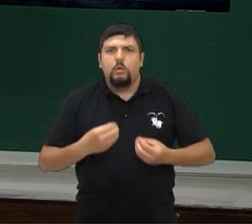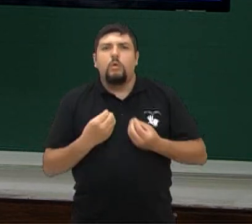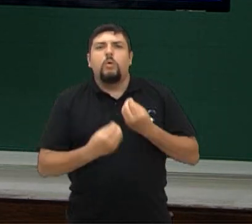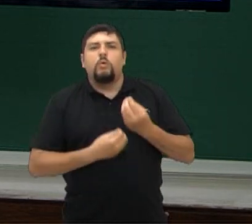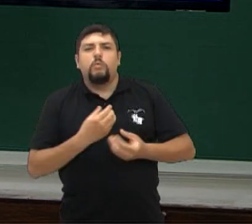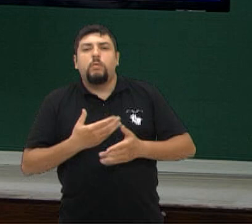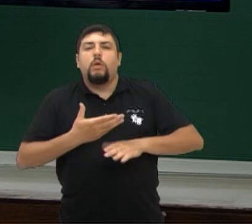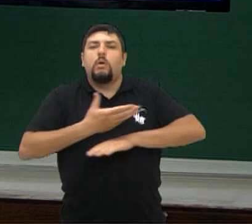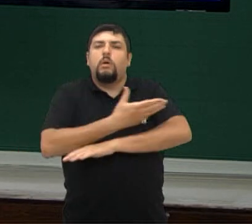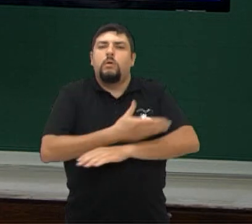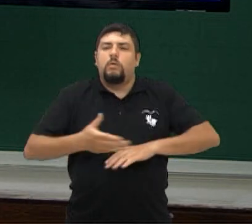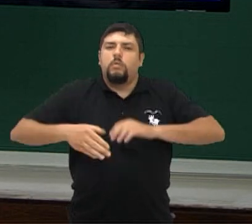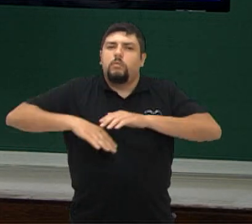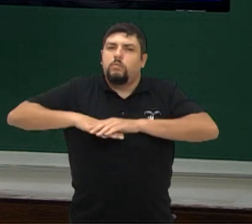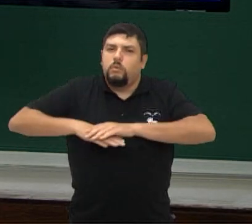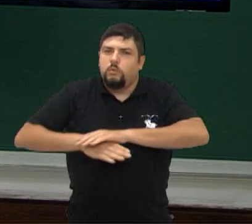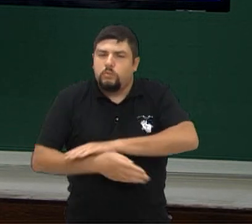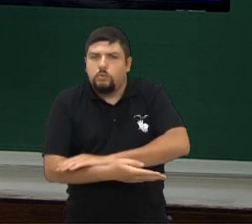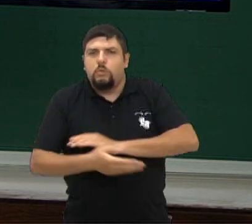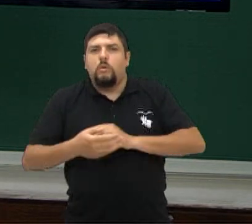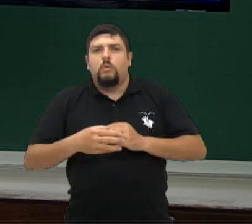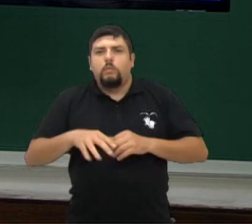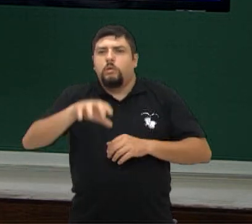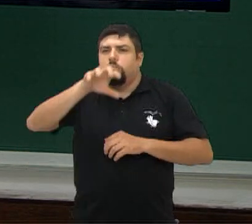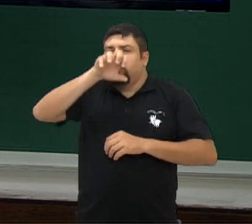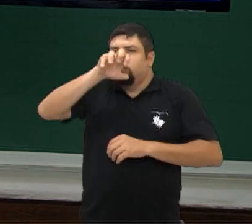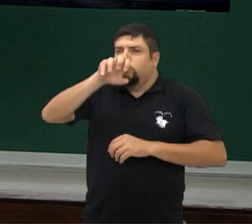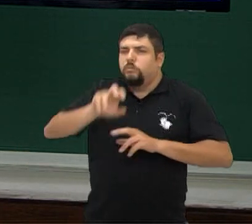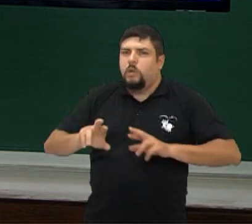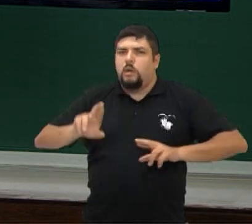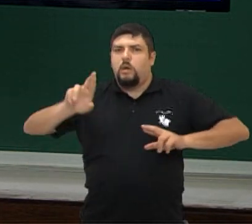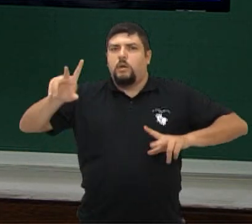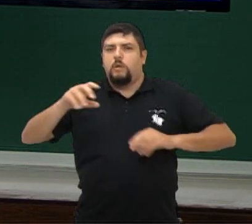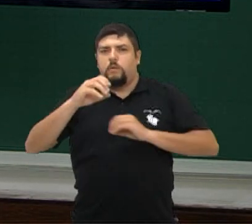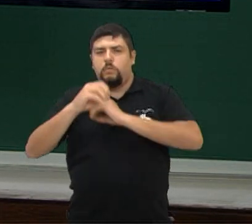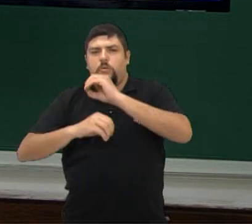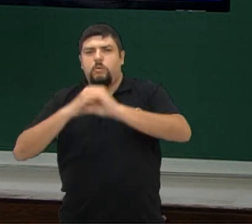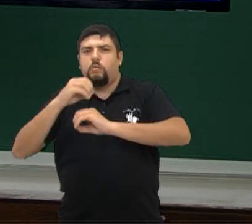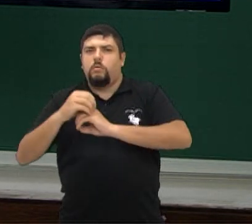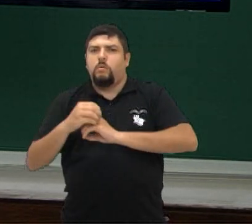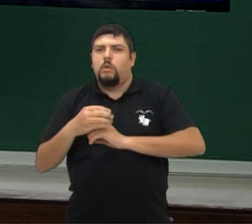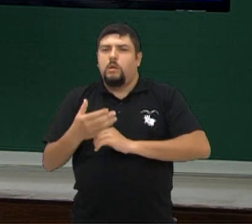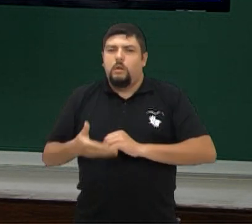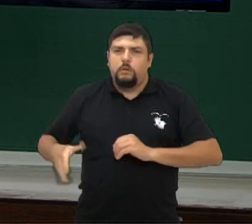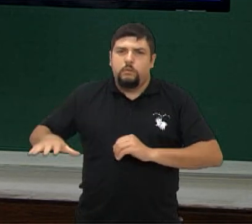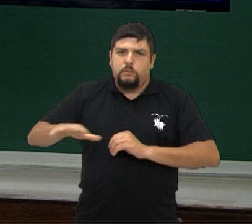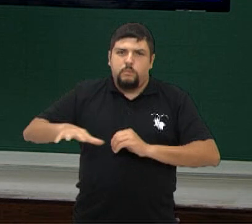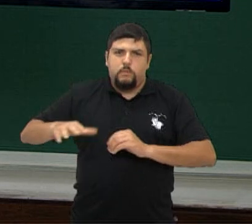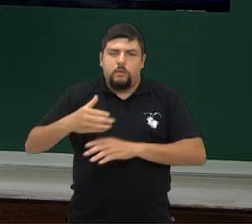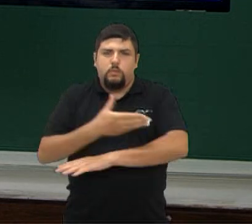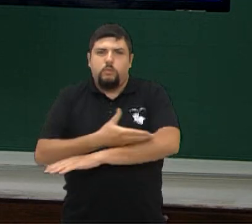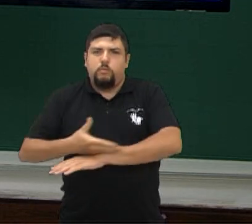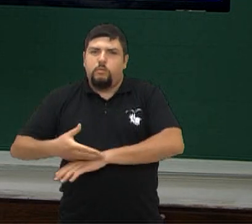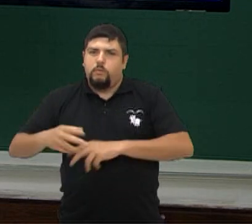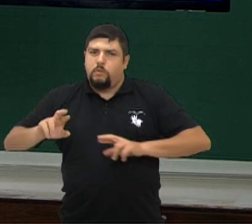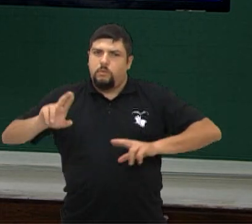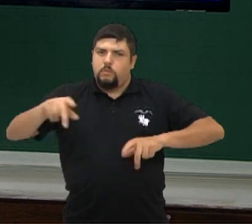respirar nesse novo equilíbrio, nessa quantidade diferente de oxigênio do que eles estão acostumados aqui no Brasil, por exemplo.